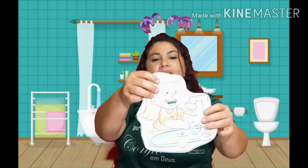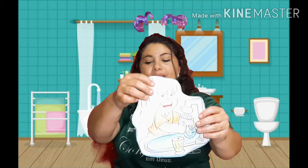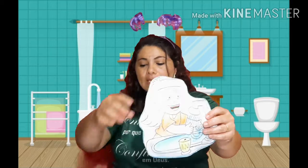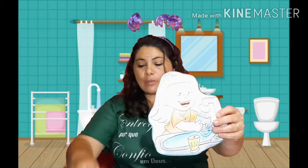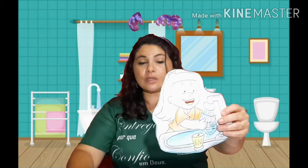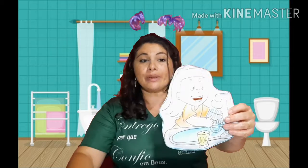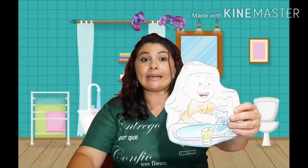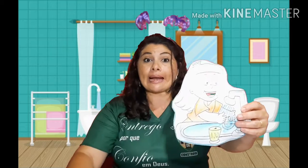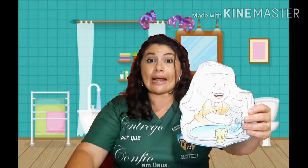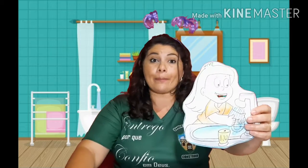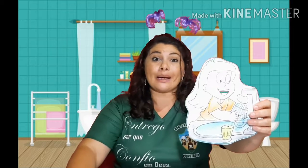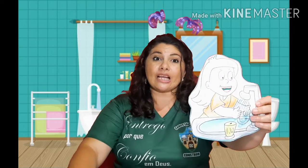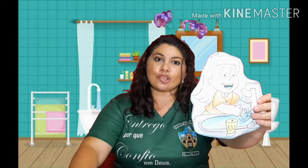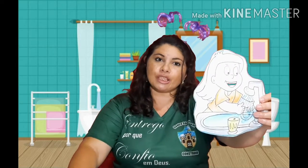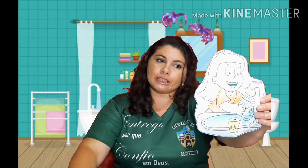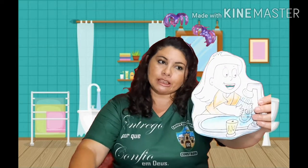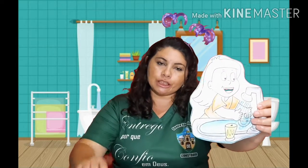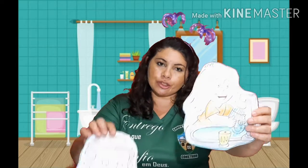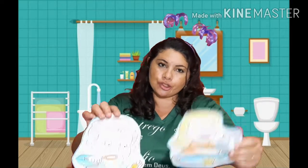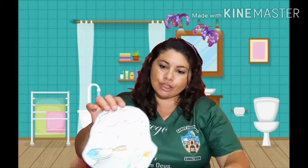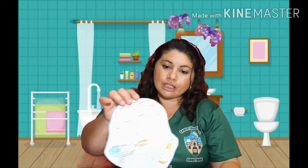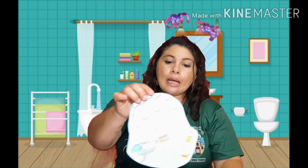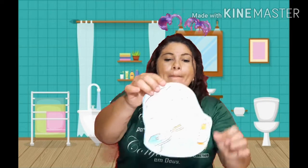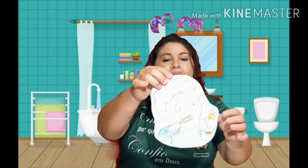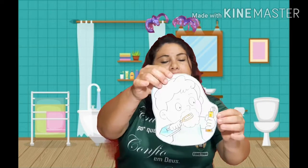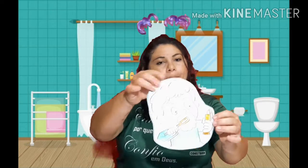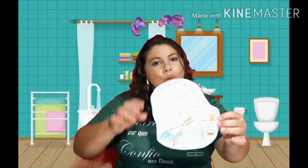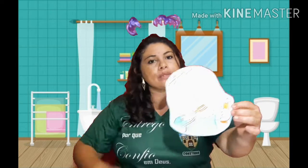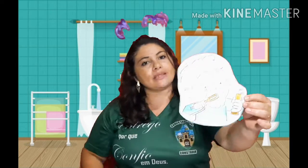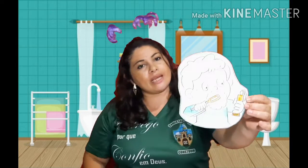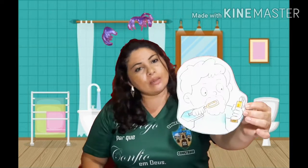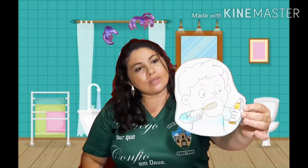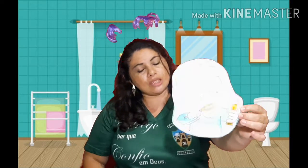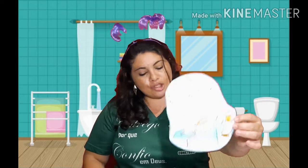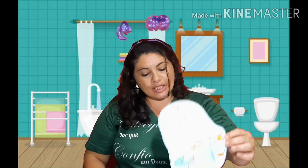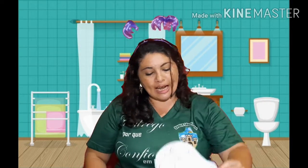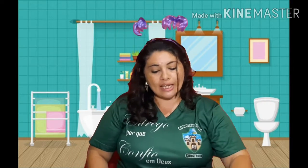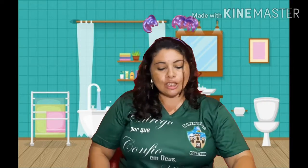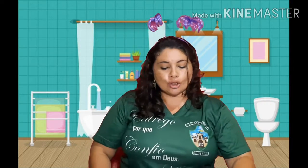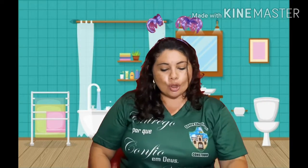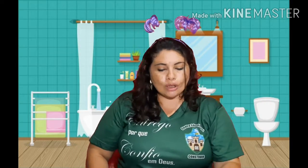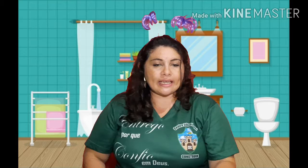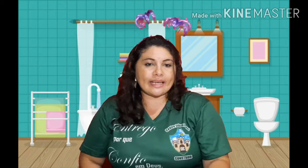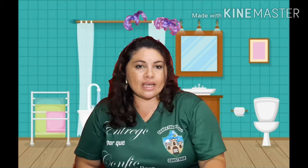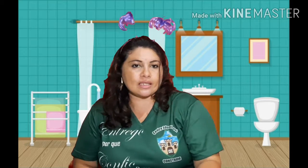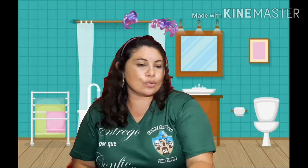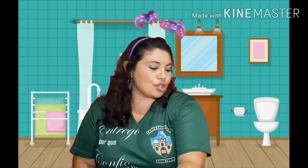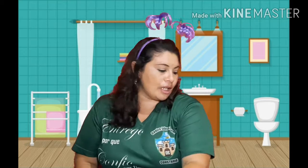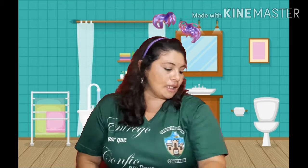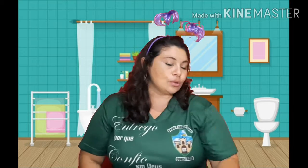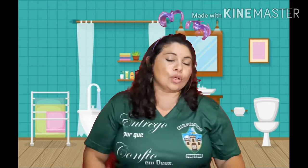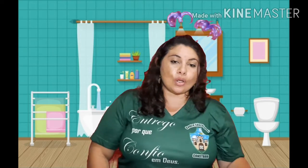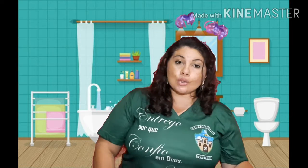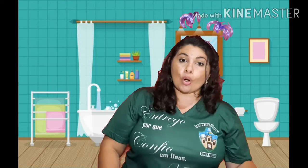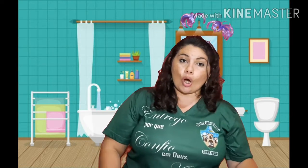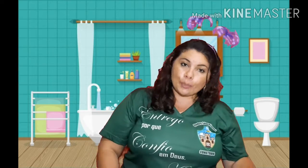Nós precisamos brincar bastante, mas depois temos que tirar toda aquela